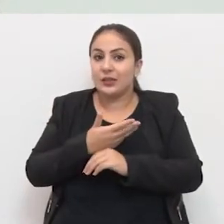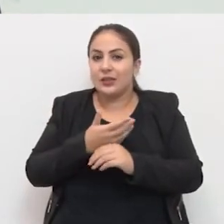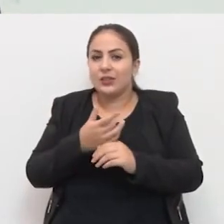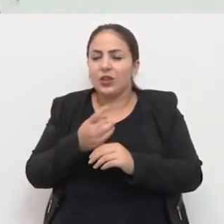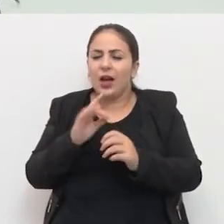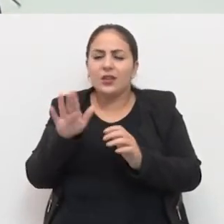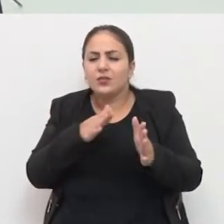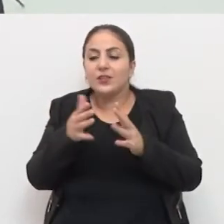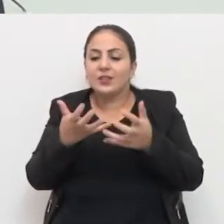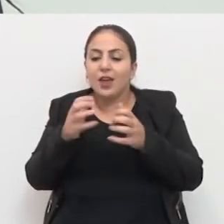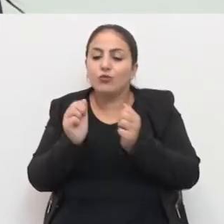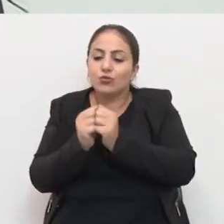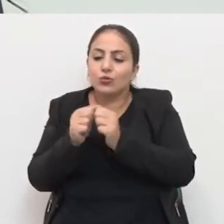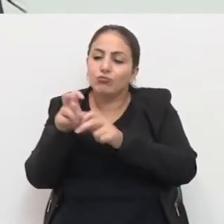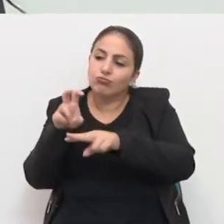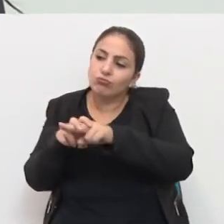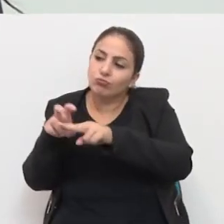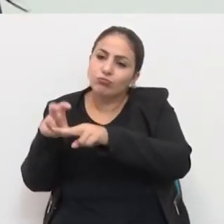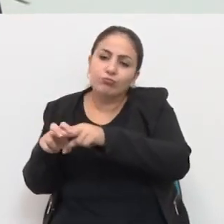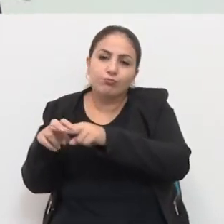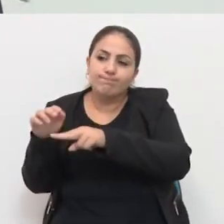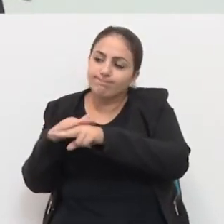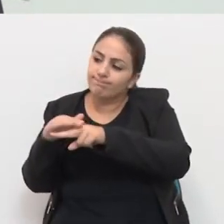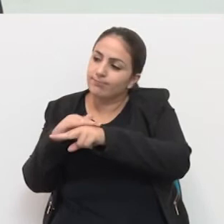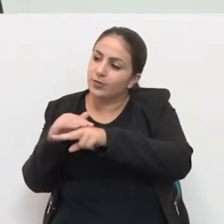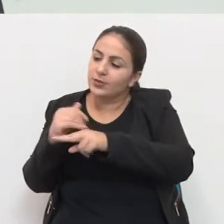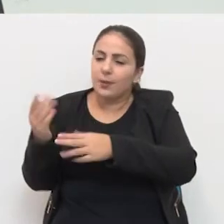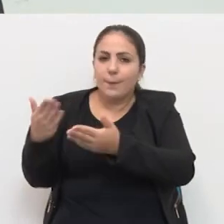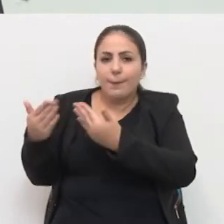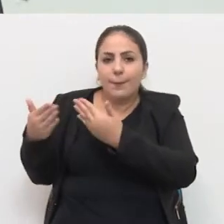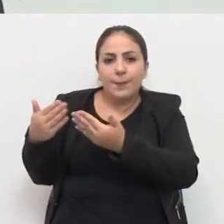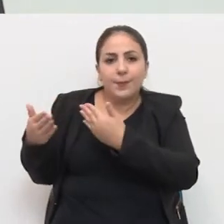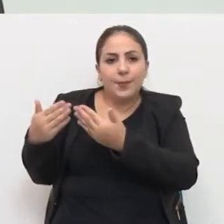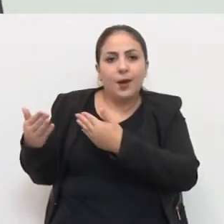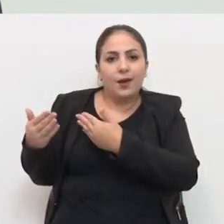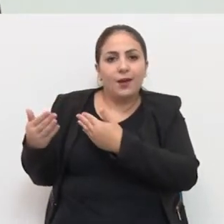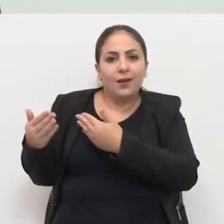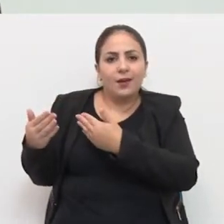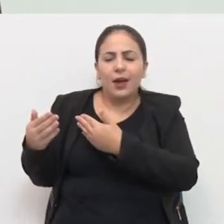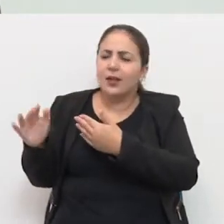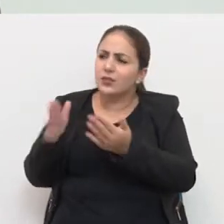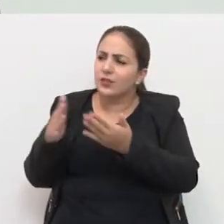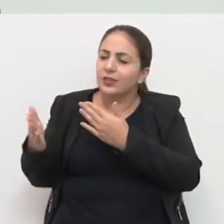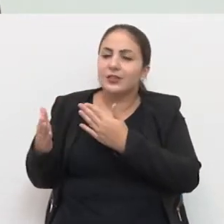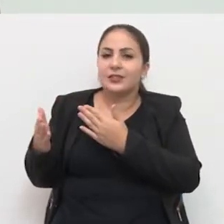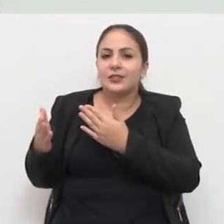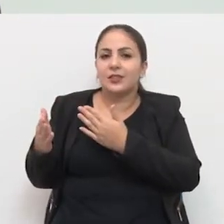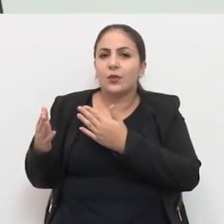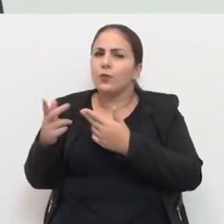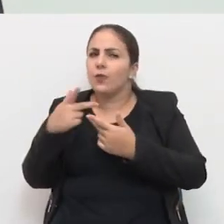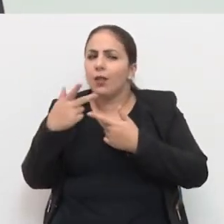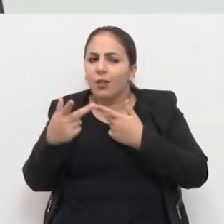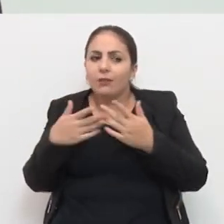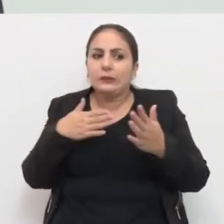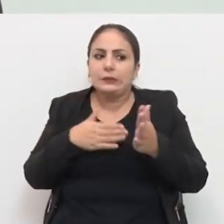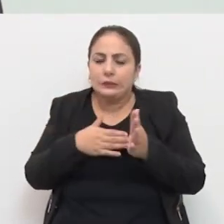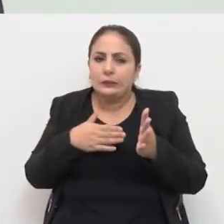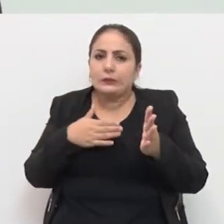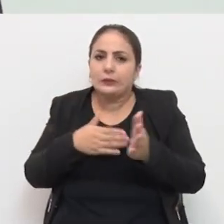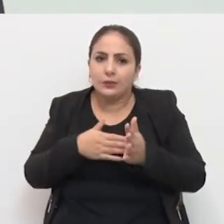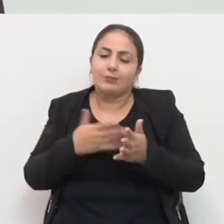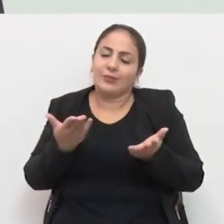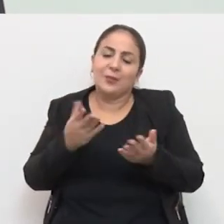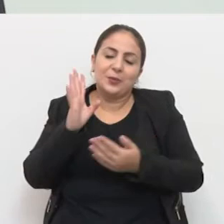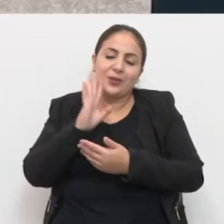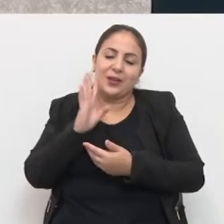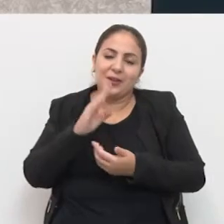vezes só no ladinho lá, sentado, conversando, eles contando a história deles. Às vezes alguns não falam nem direitinho mais, né? Sabe?